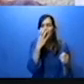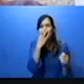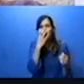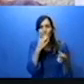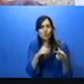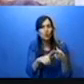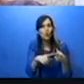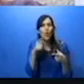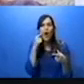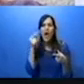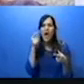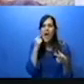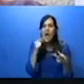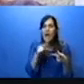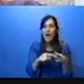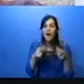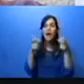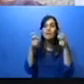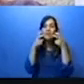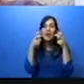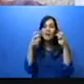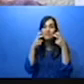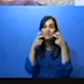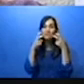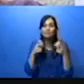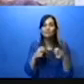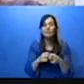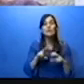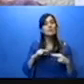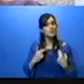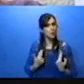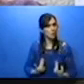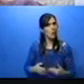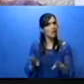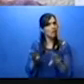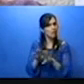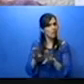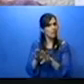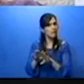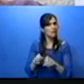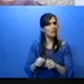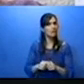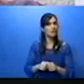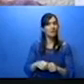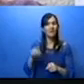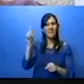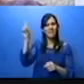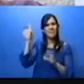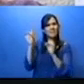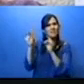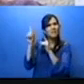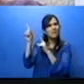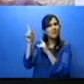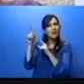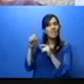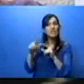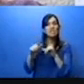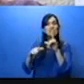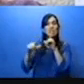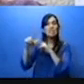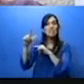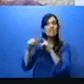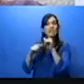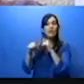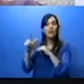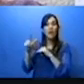outros mamíferos também, até os seres humanos. E em especial, esse carrapato aqui, o carrapato estrela, que é um